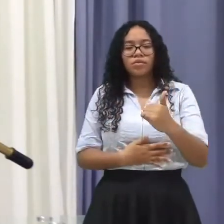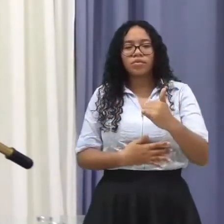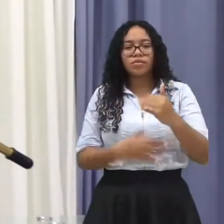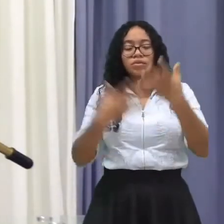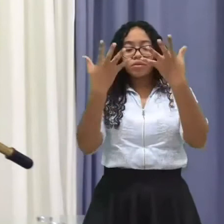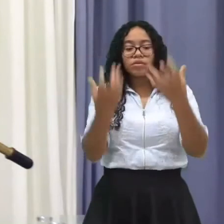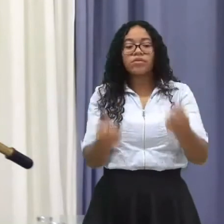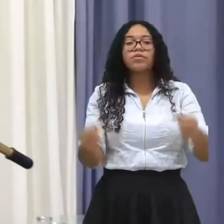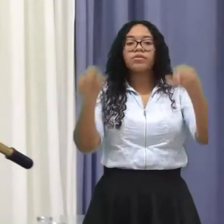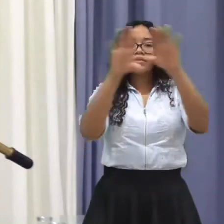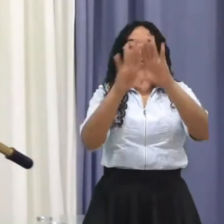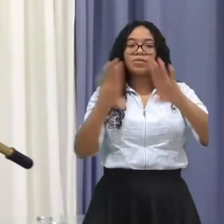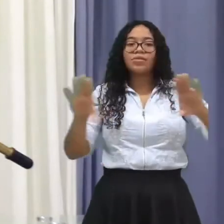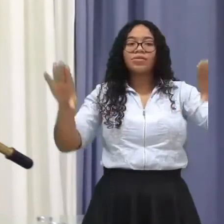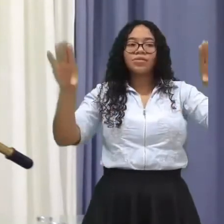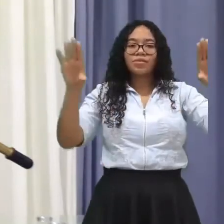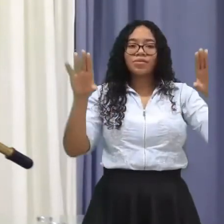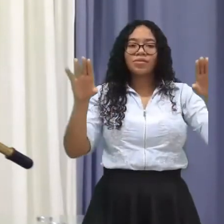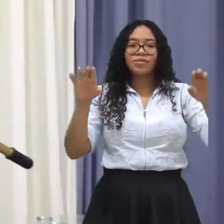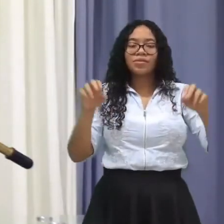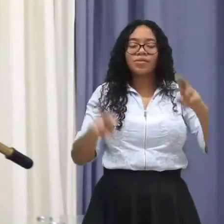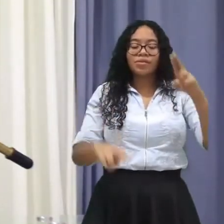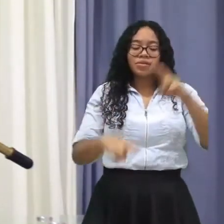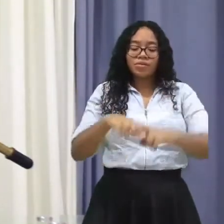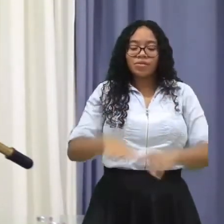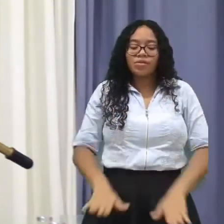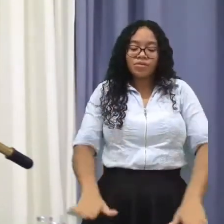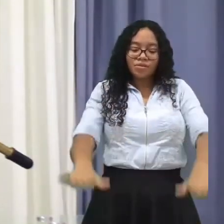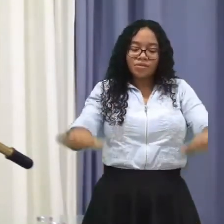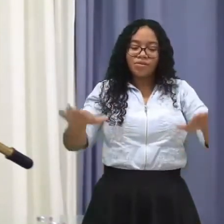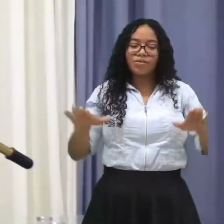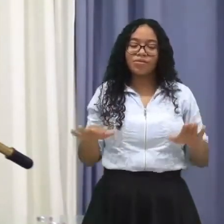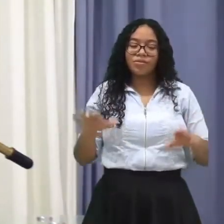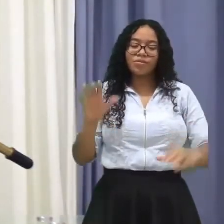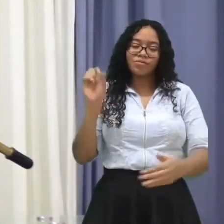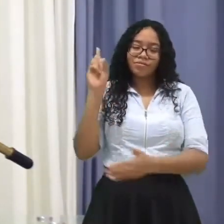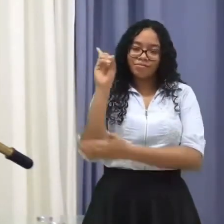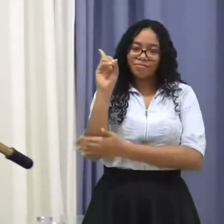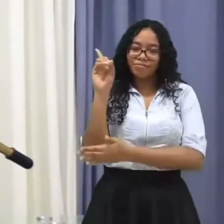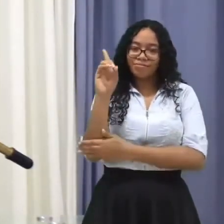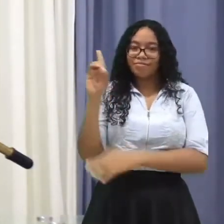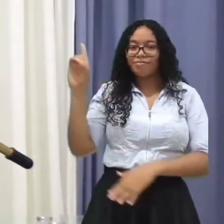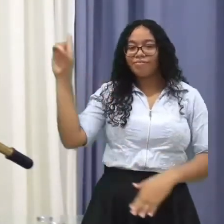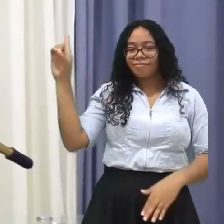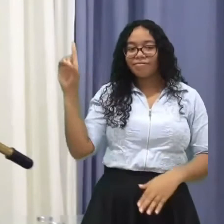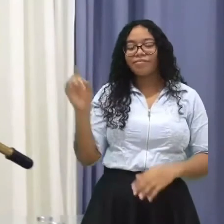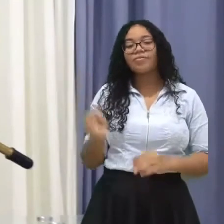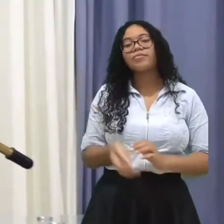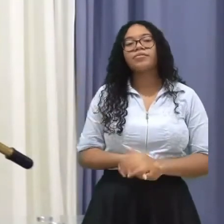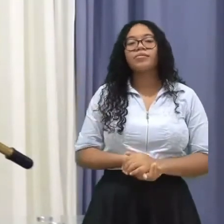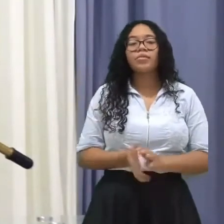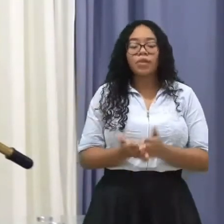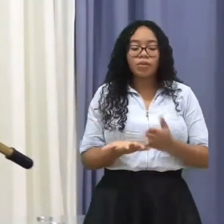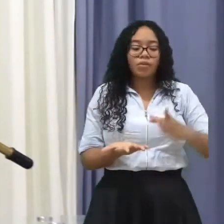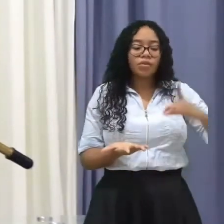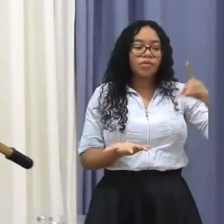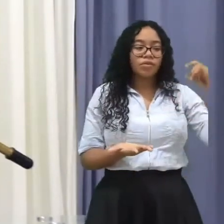céu e assentou-se à direita de Deus. Lucas 24, 51 diz: e aconteceu